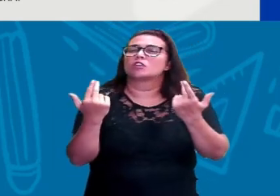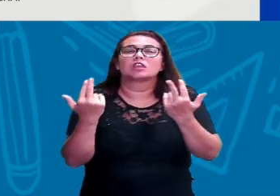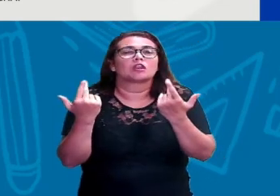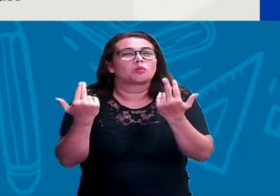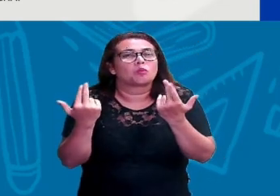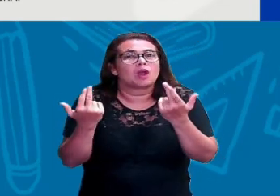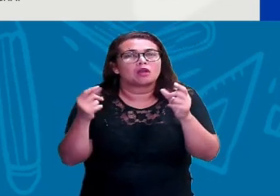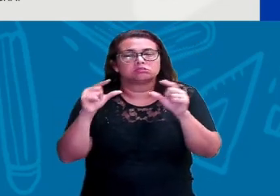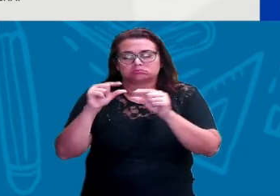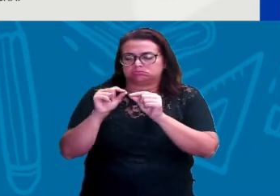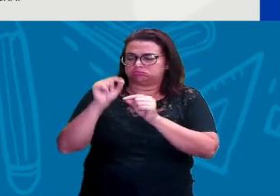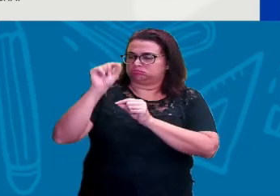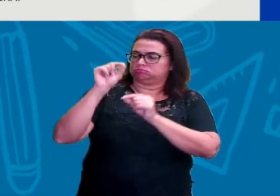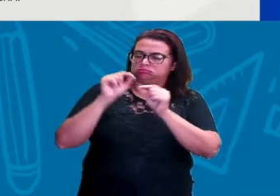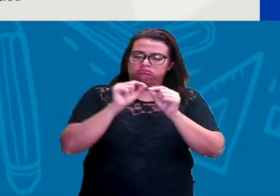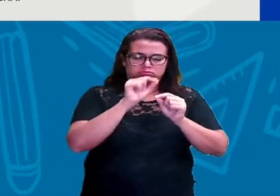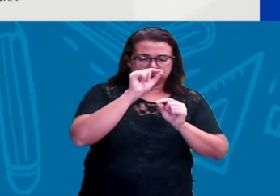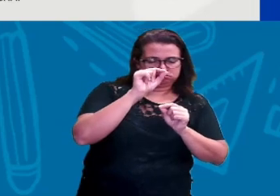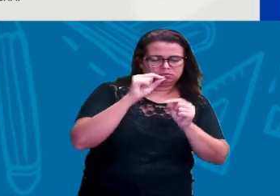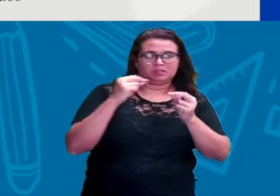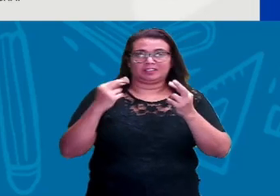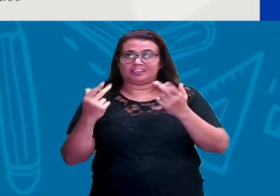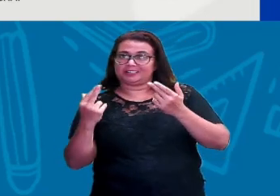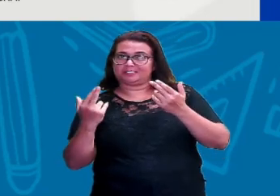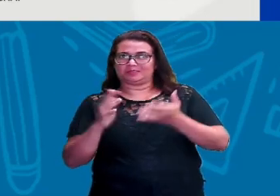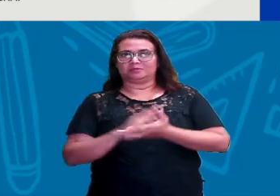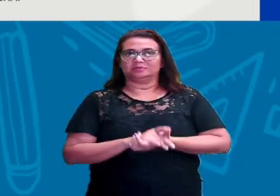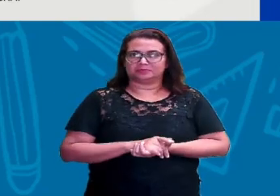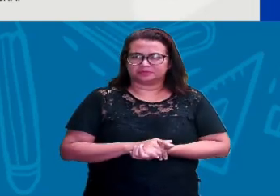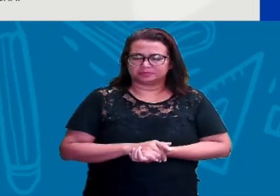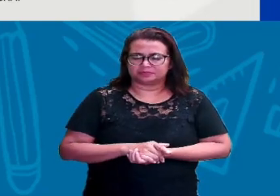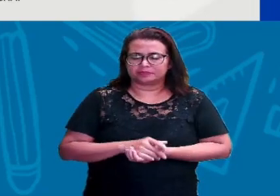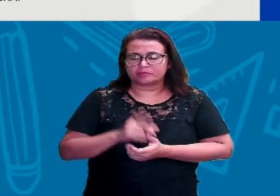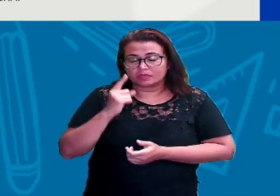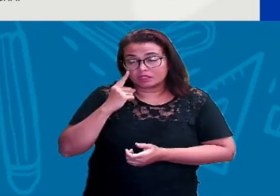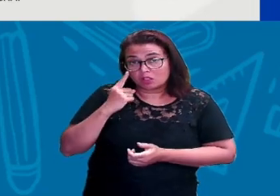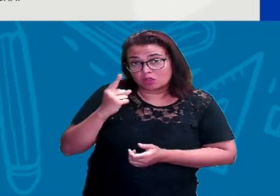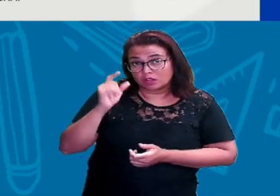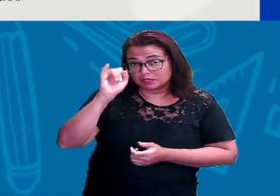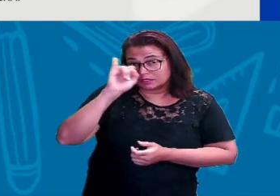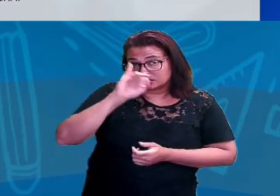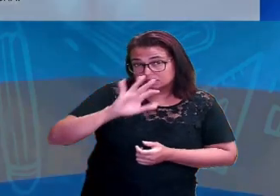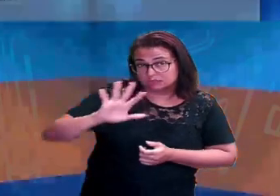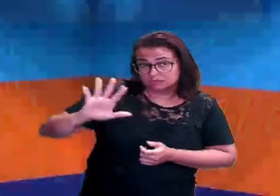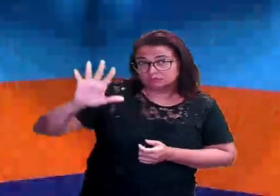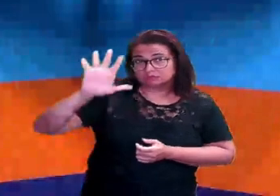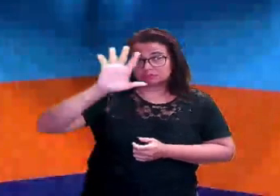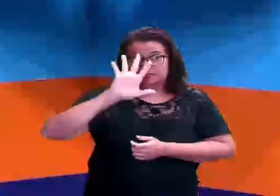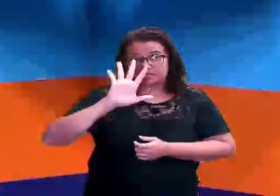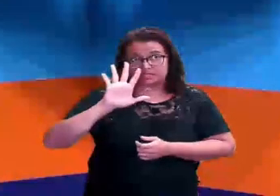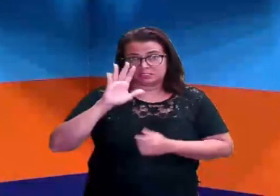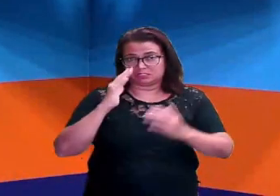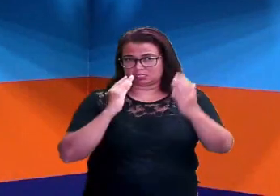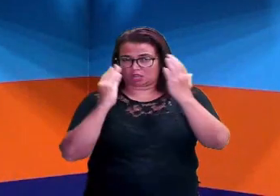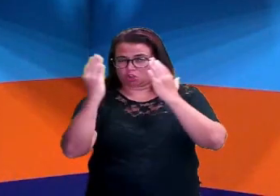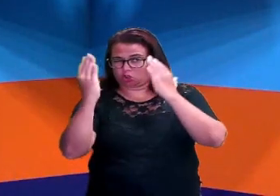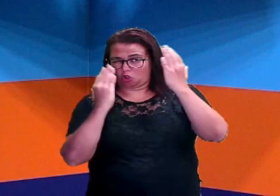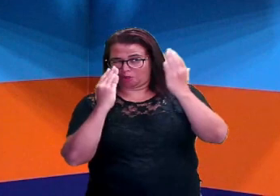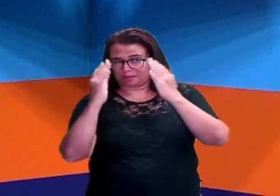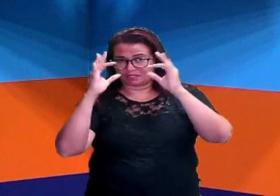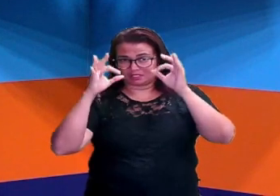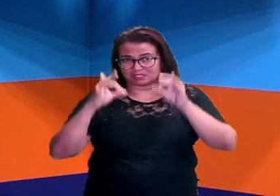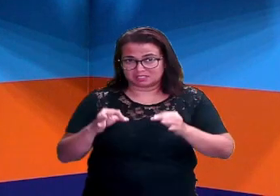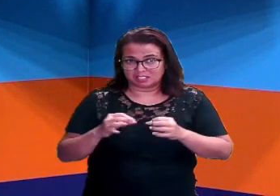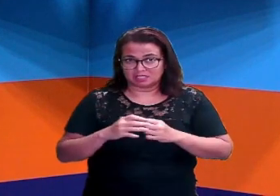também um problema relacionado a isso. Observe a figura e analise a alternativa que indica a comparação exata